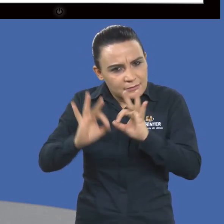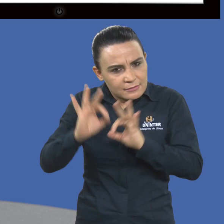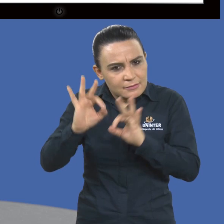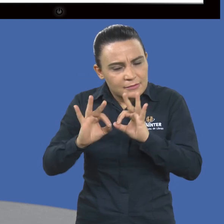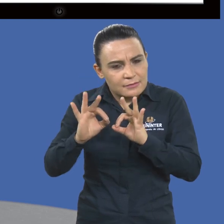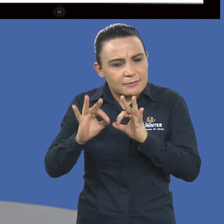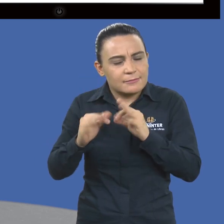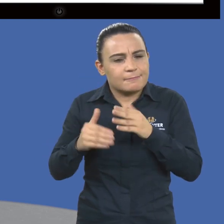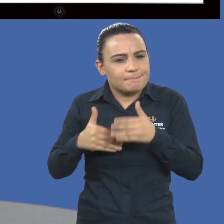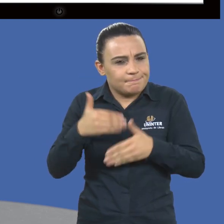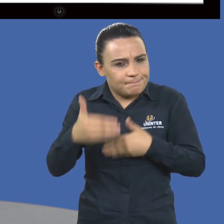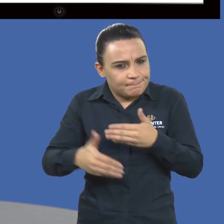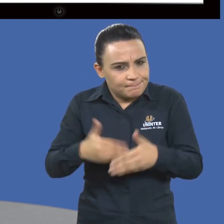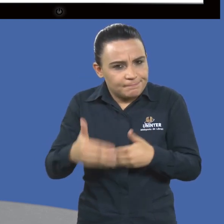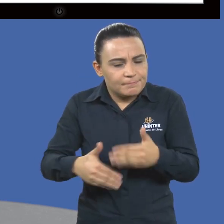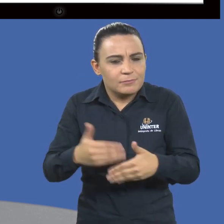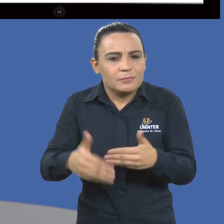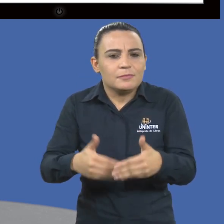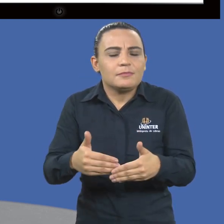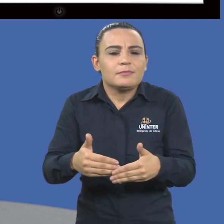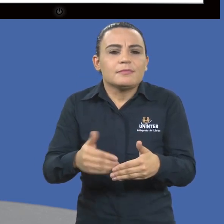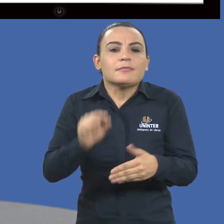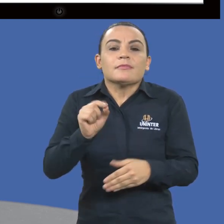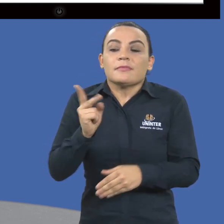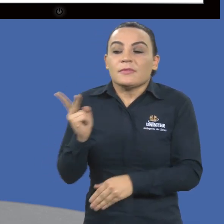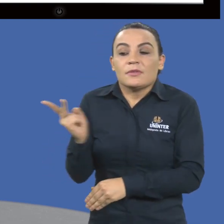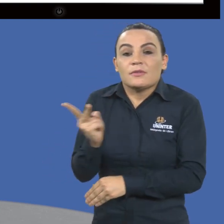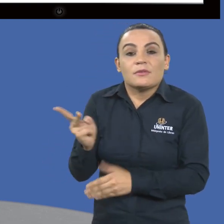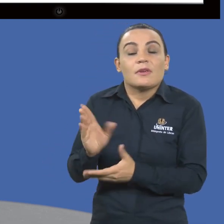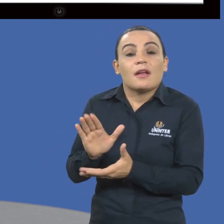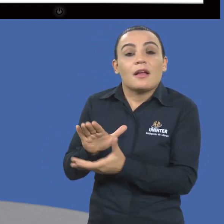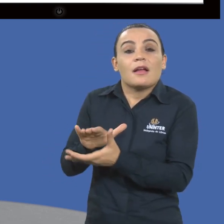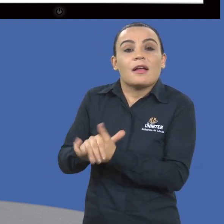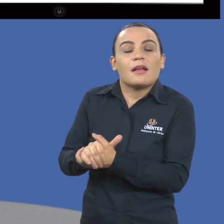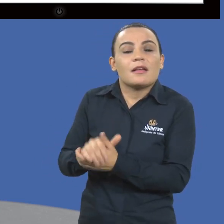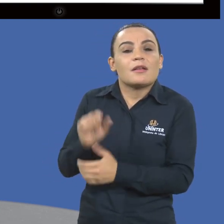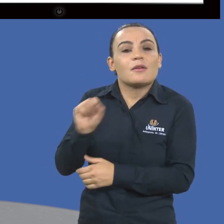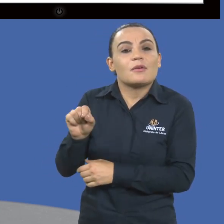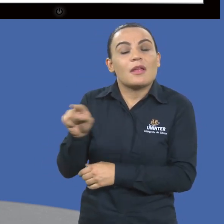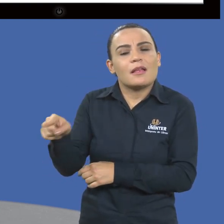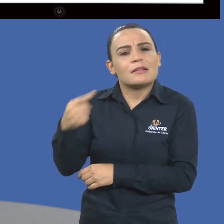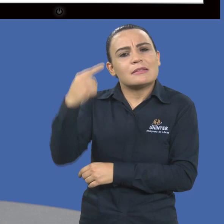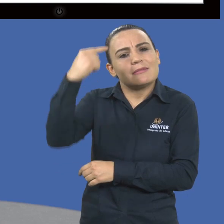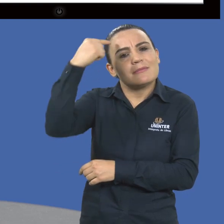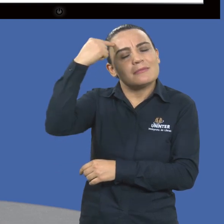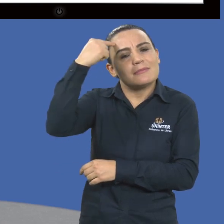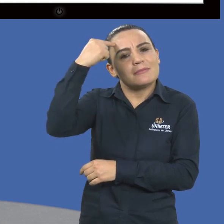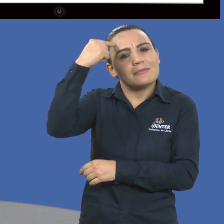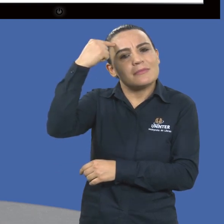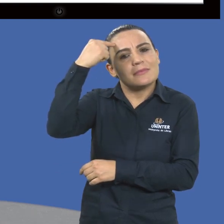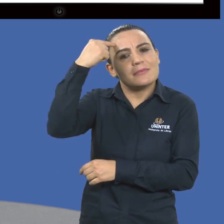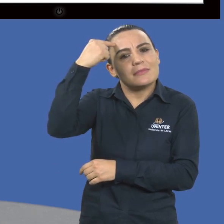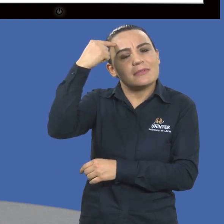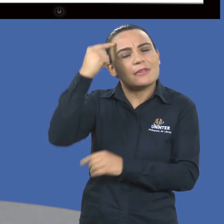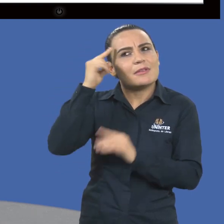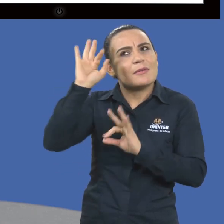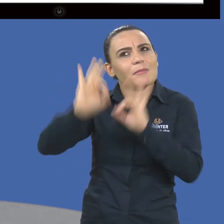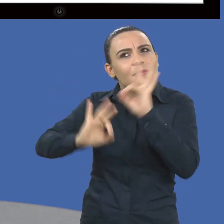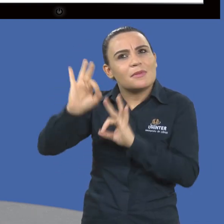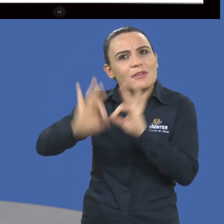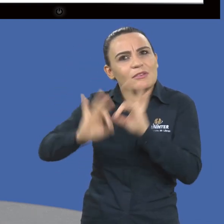reorganização, que é o final de todo esse processo, é quando o casal, muitas vezes, já está